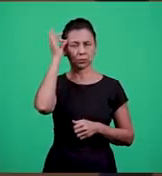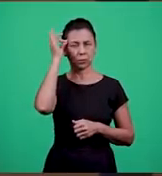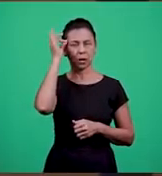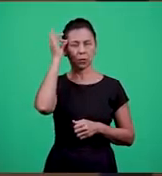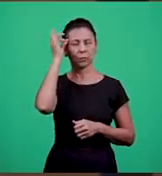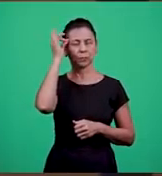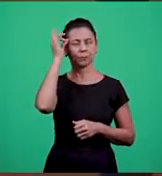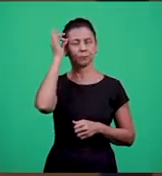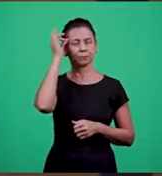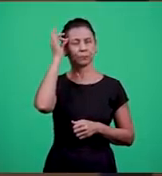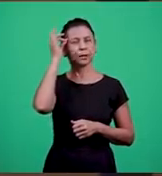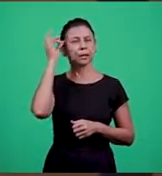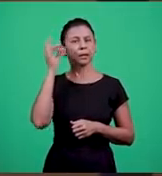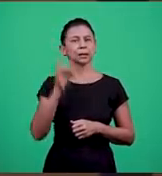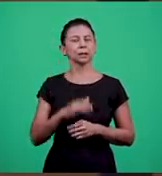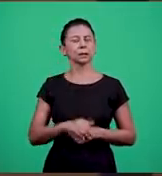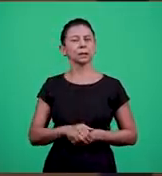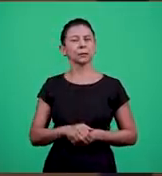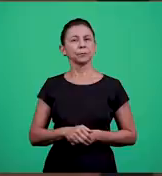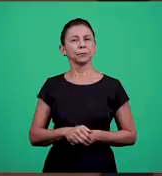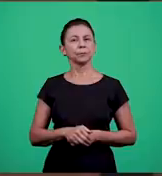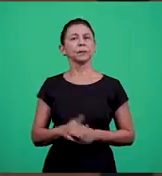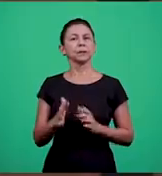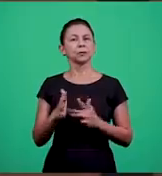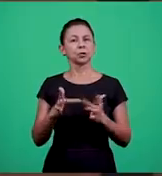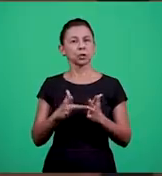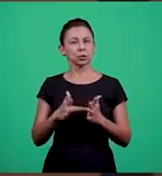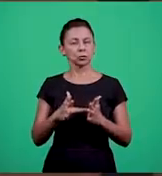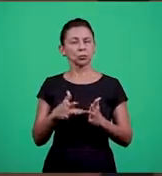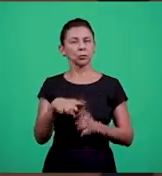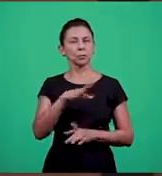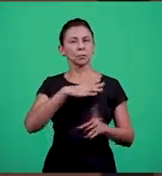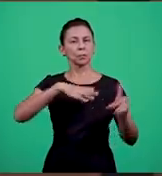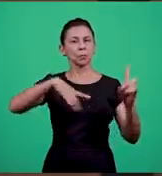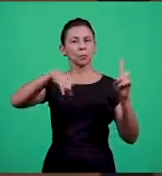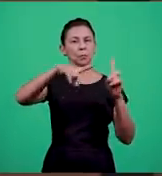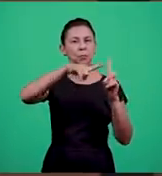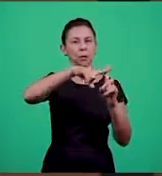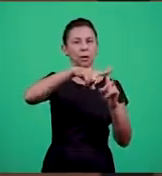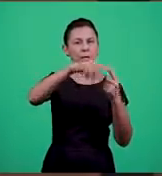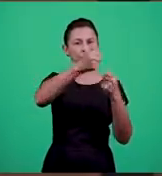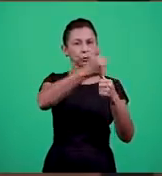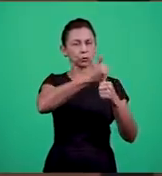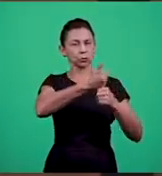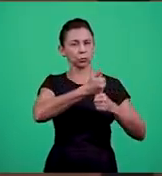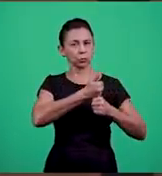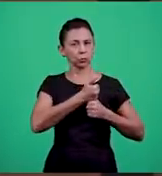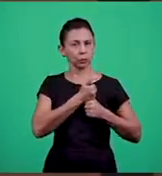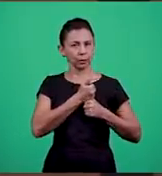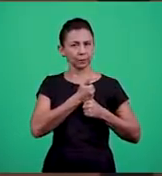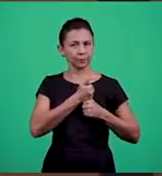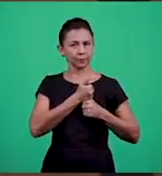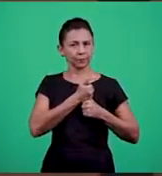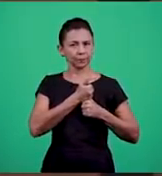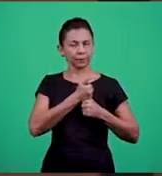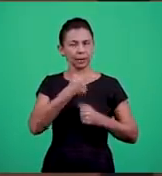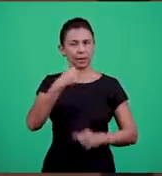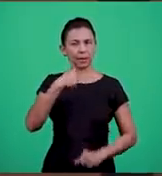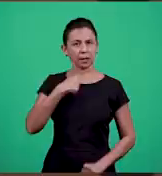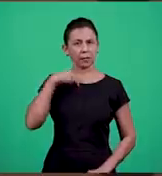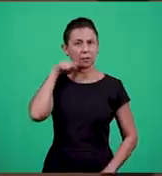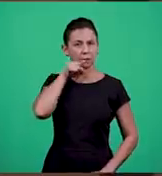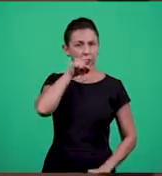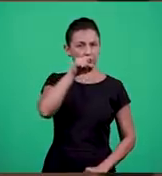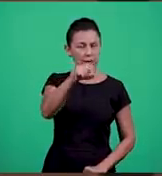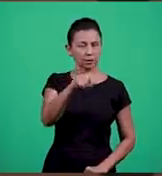na cruz do Calvário, o Cordeiro de Deus tomou o meu lugar, o seu lugar, para que hoje houvesse